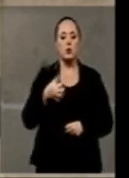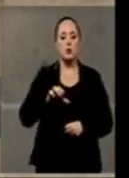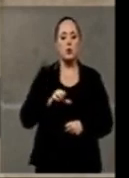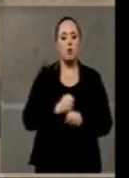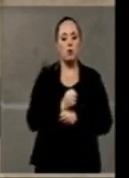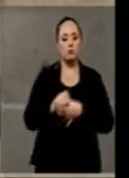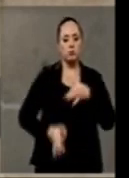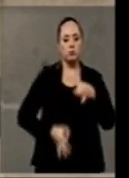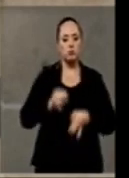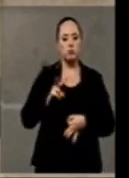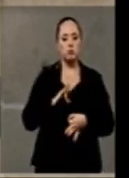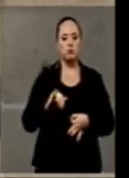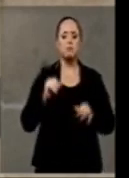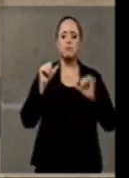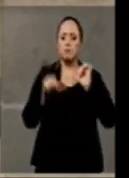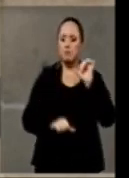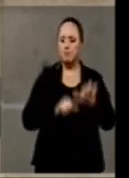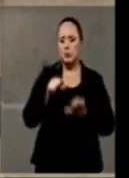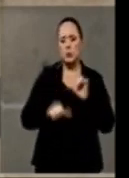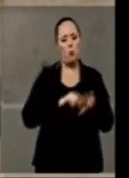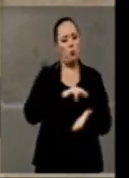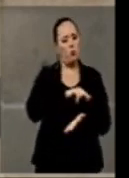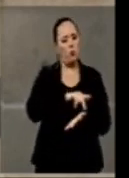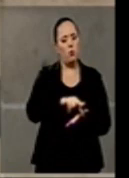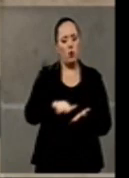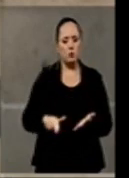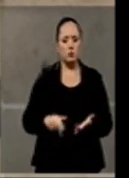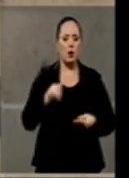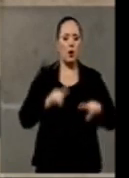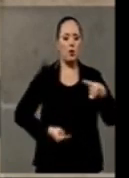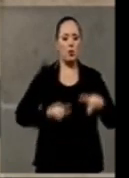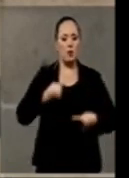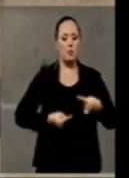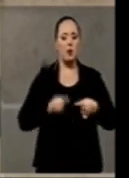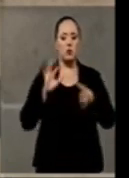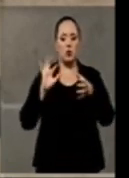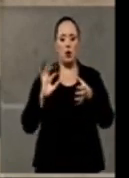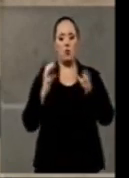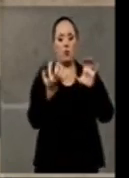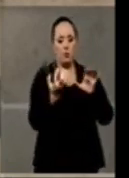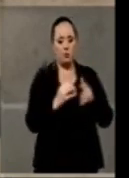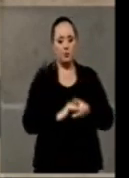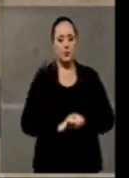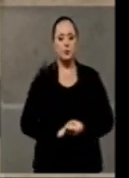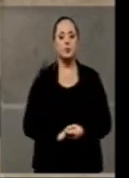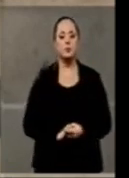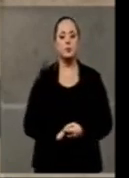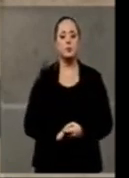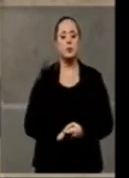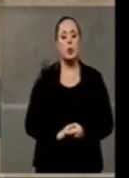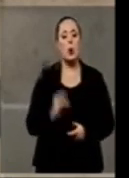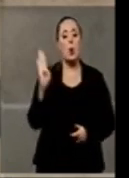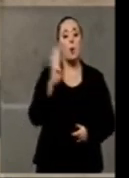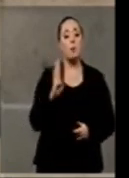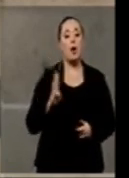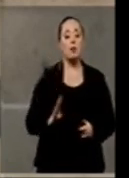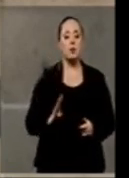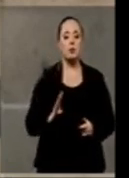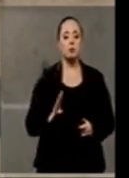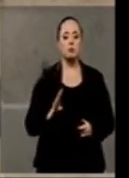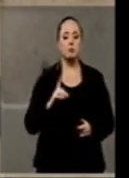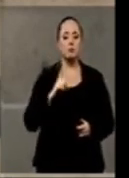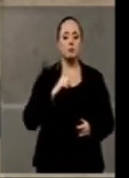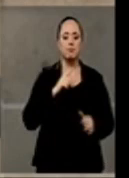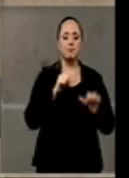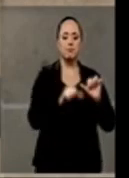será rico e mudanças debates e reformas o brasil está em movimento em